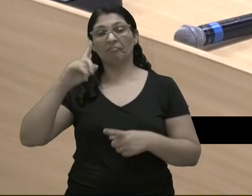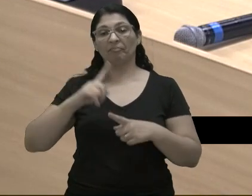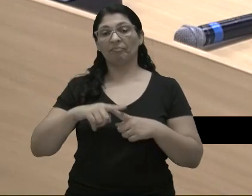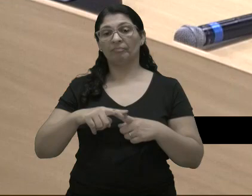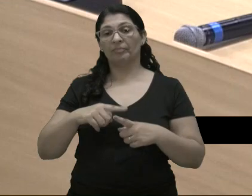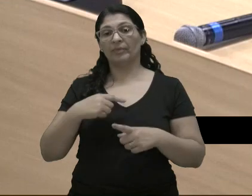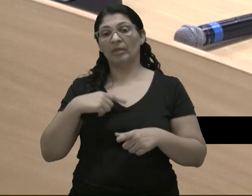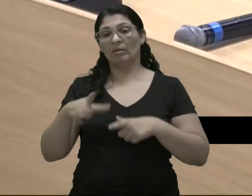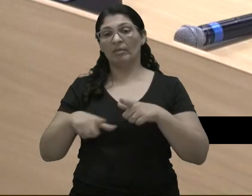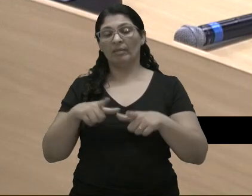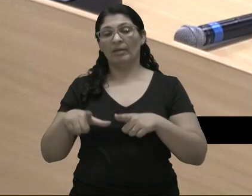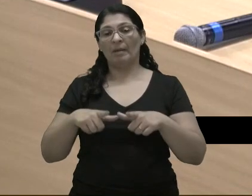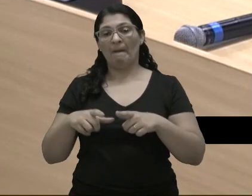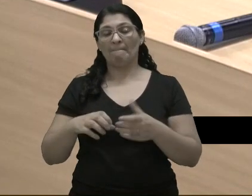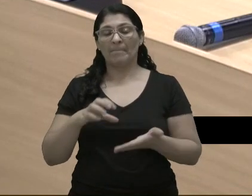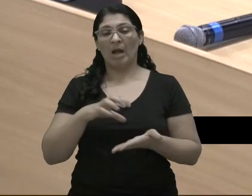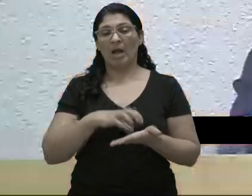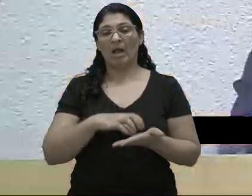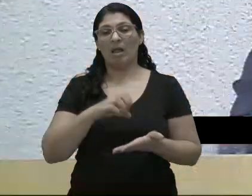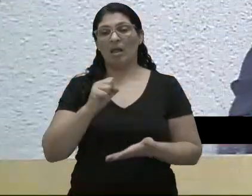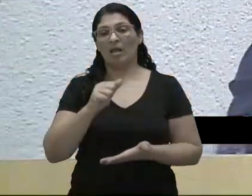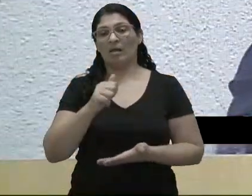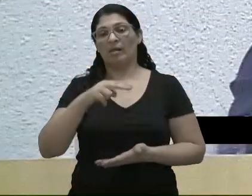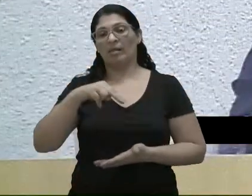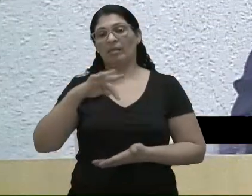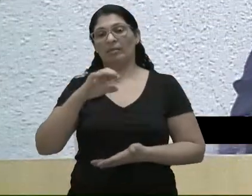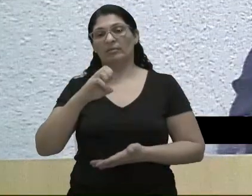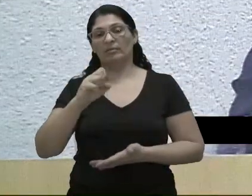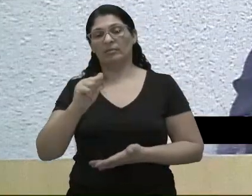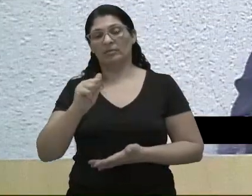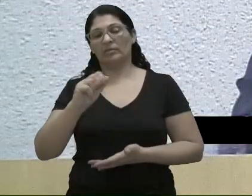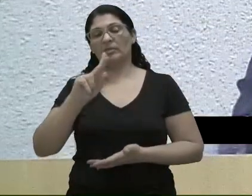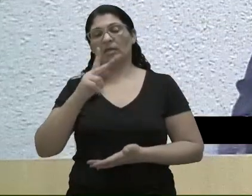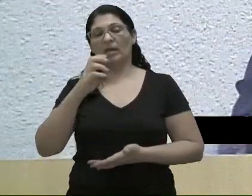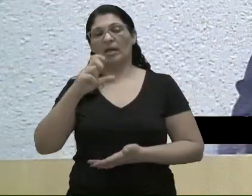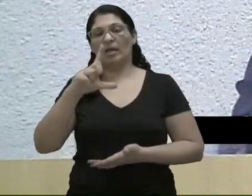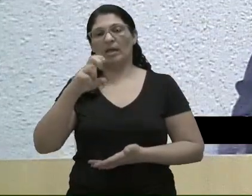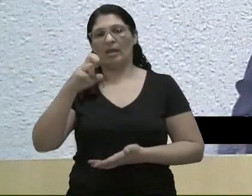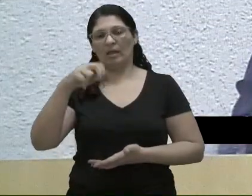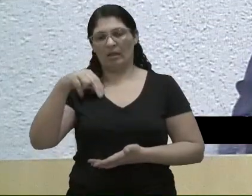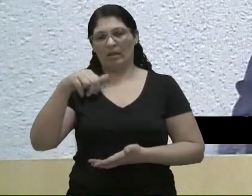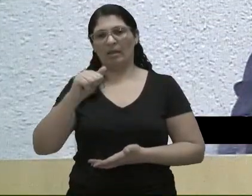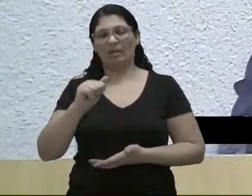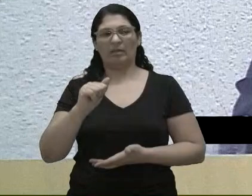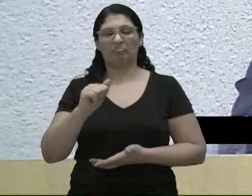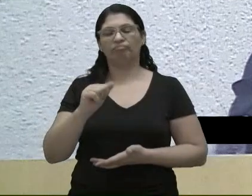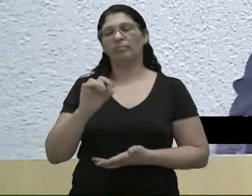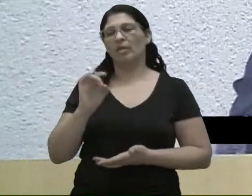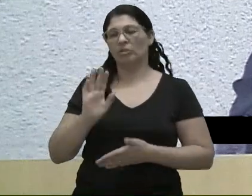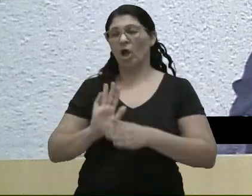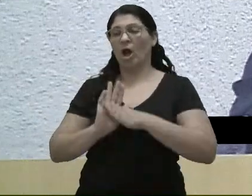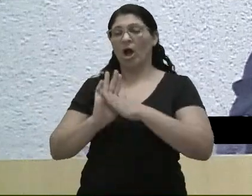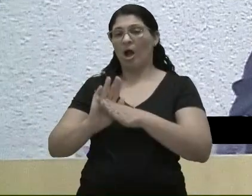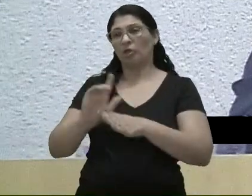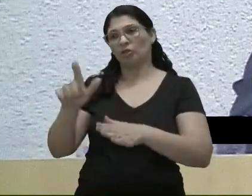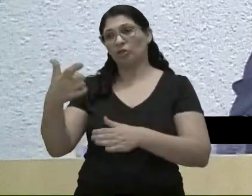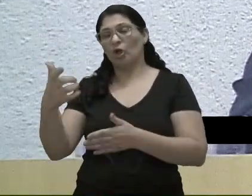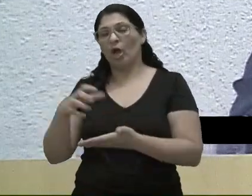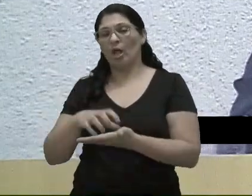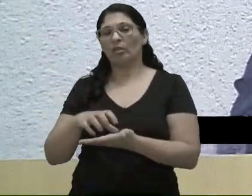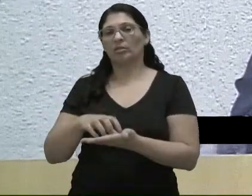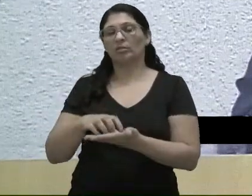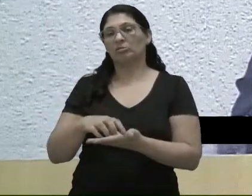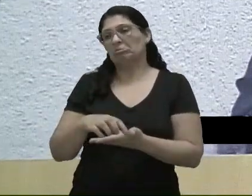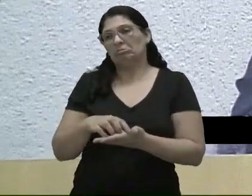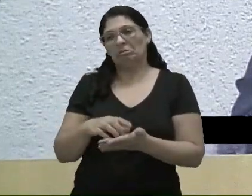da UPA Santa Helena. A senhora contribuiu e ajudou nessa prova do Samarino, né? Sim. Então daí a senhora perdeu o contato do